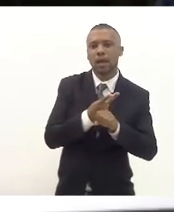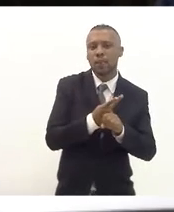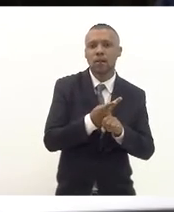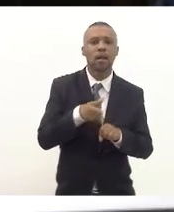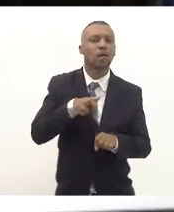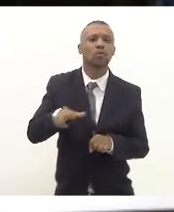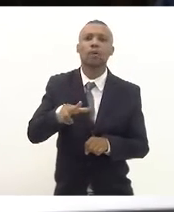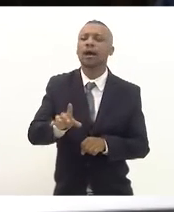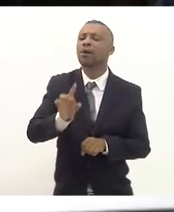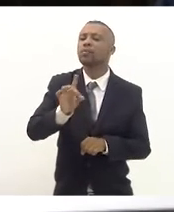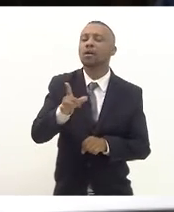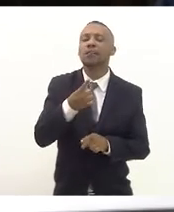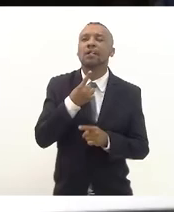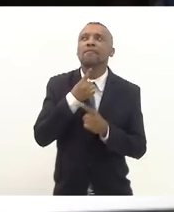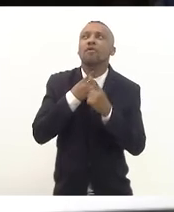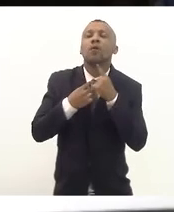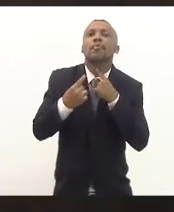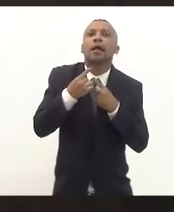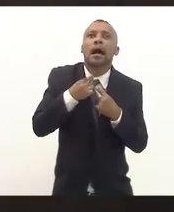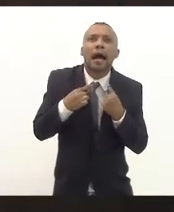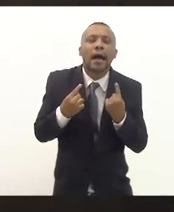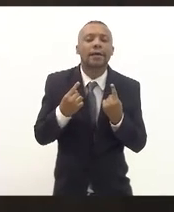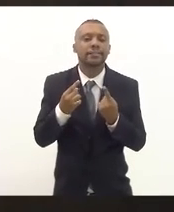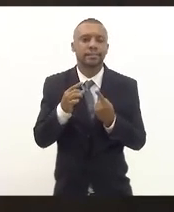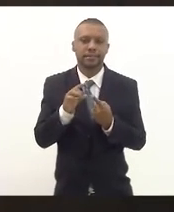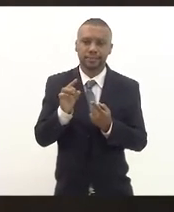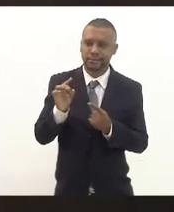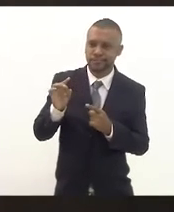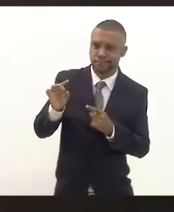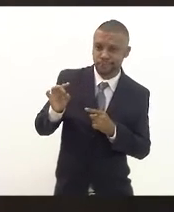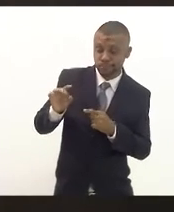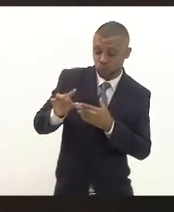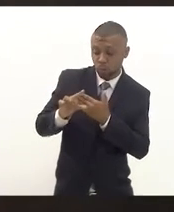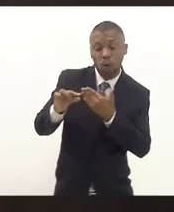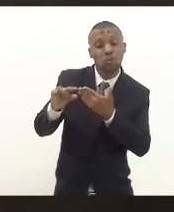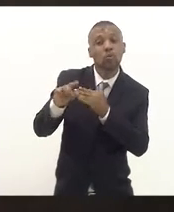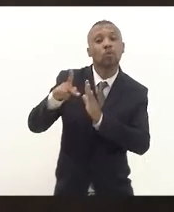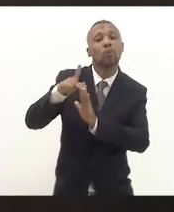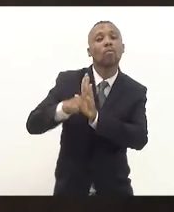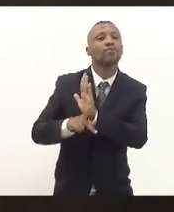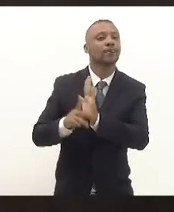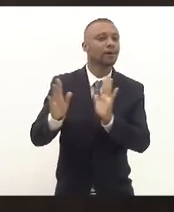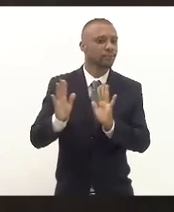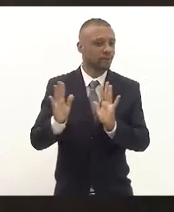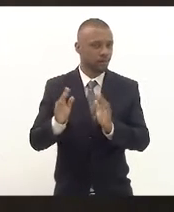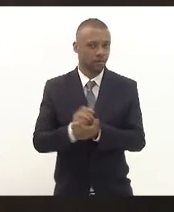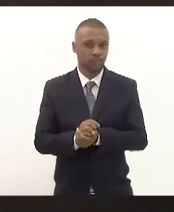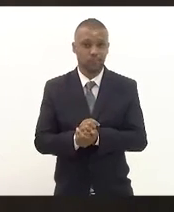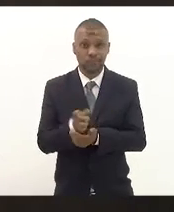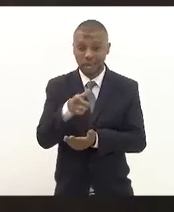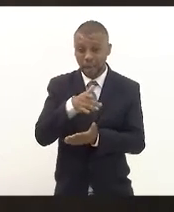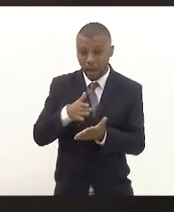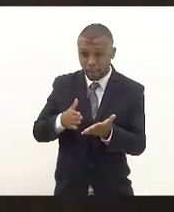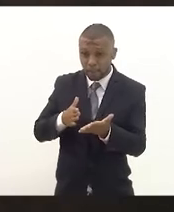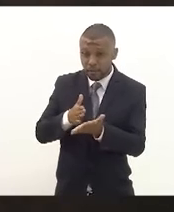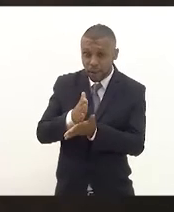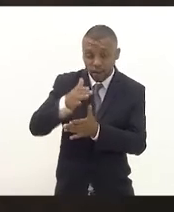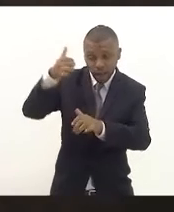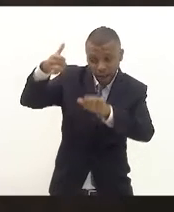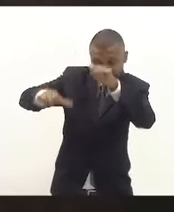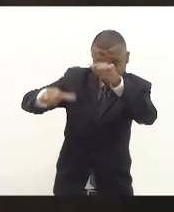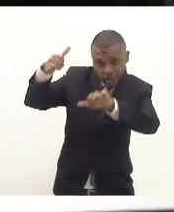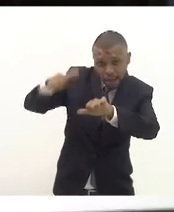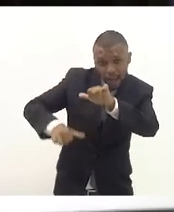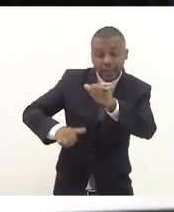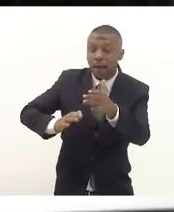do Desejo do Desejo do autor ela é aprovado em plenário